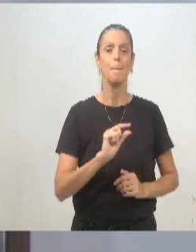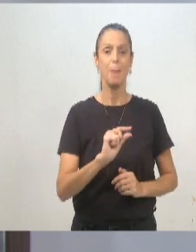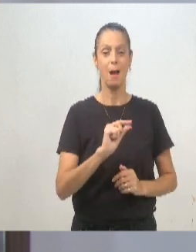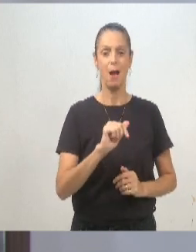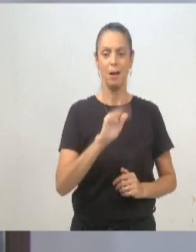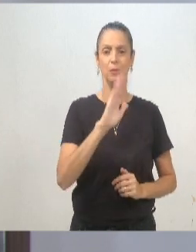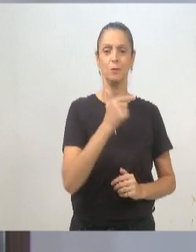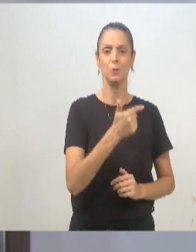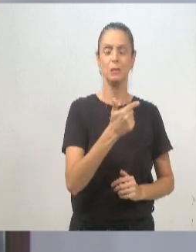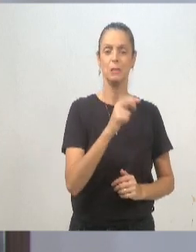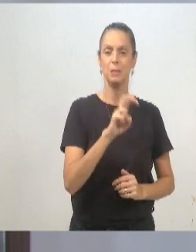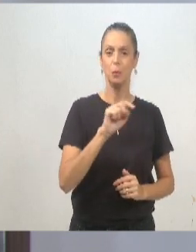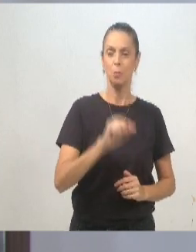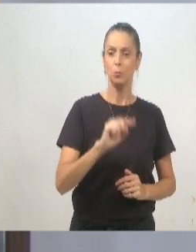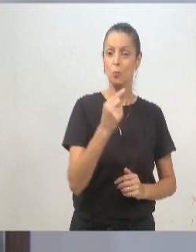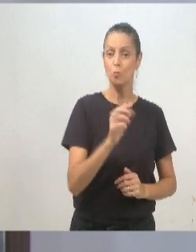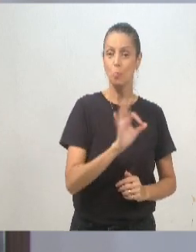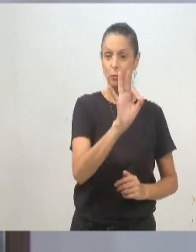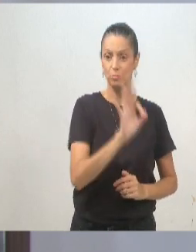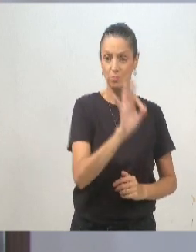isso, 25,1%.